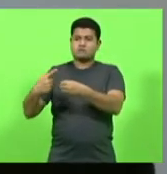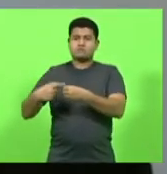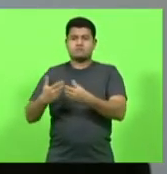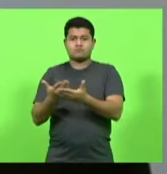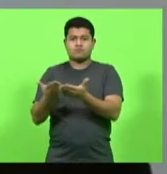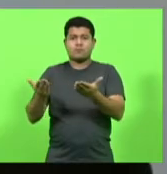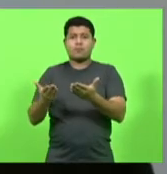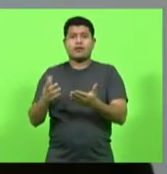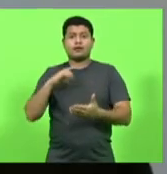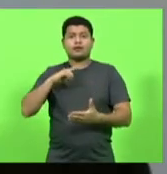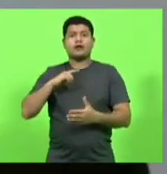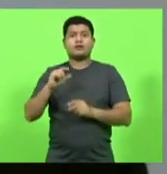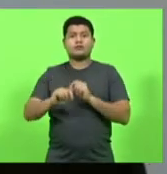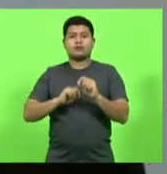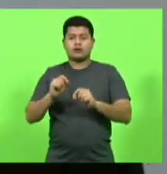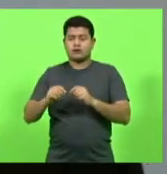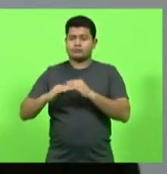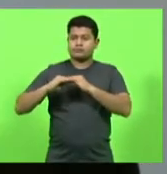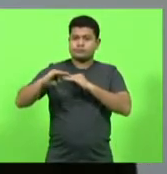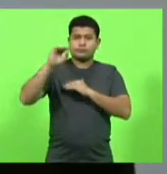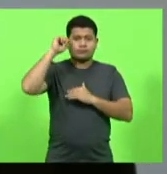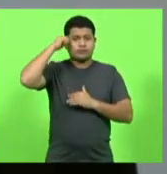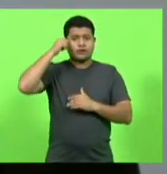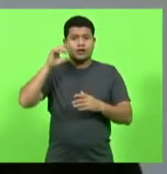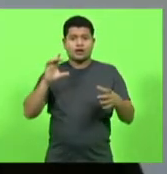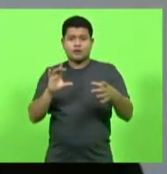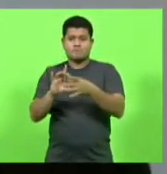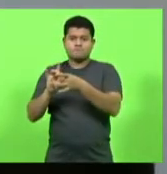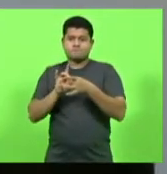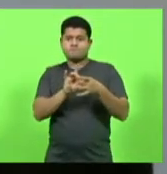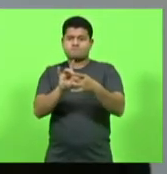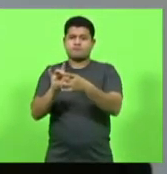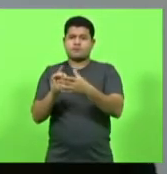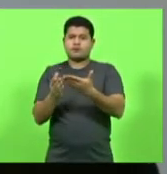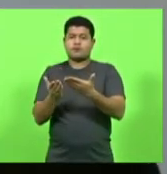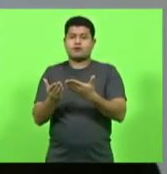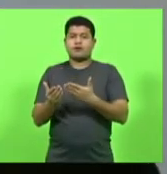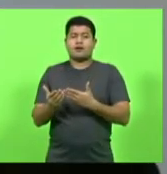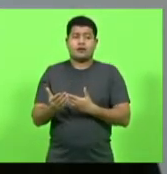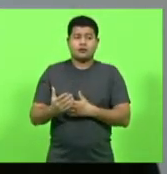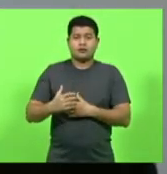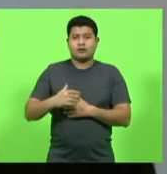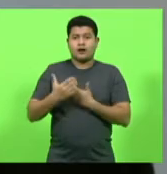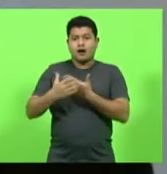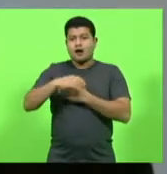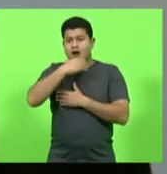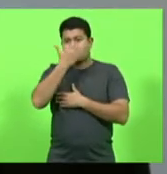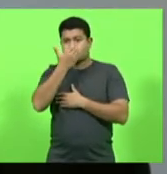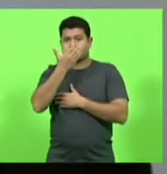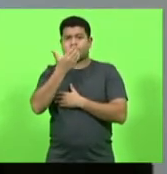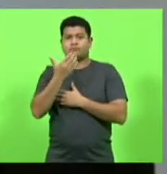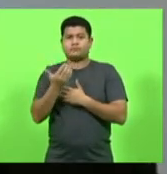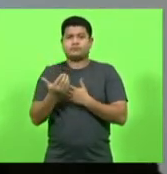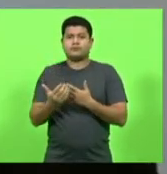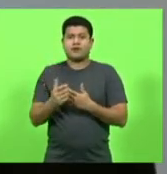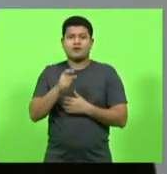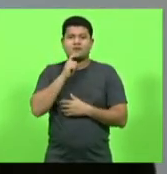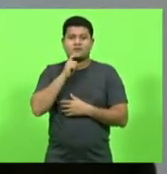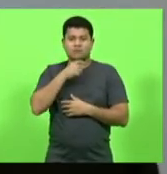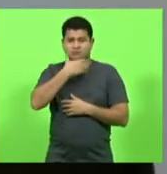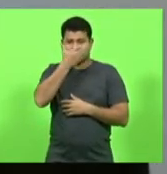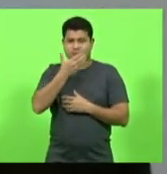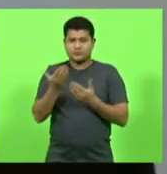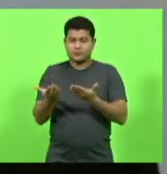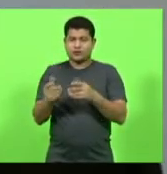tenha pavimentação dessa SC que vai ligar Rio Rufino, Urubici, isto é, trazendo desenvolvimento para toda a